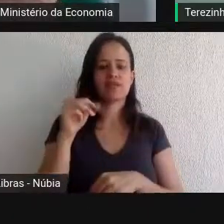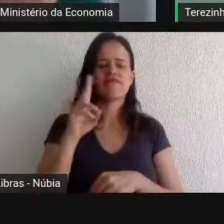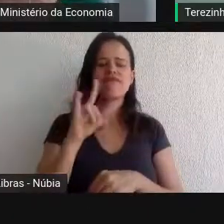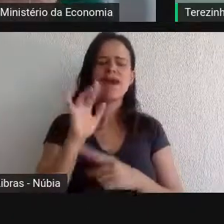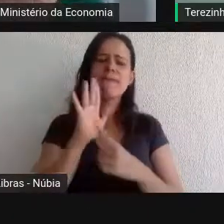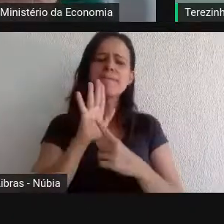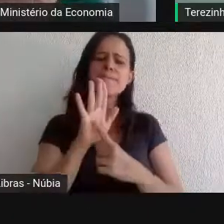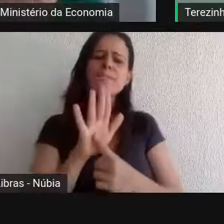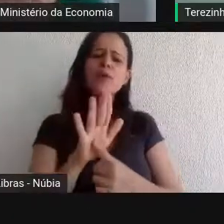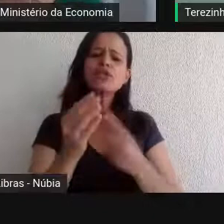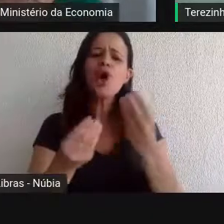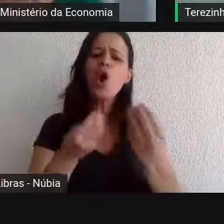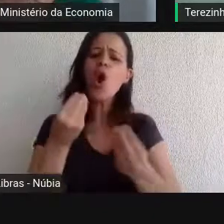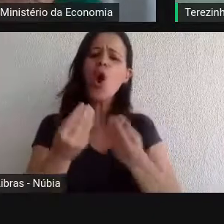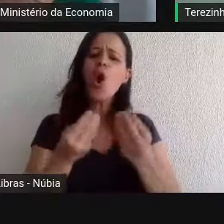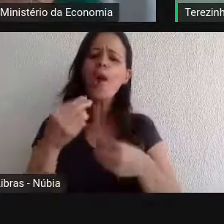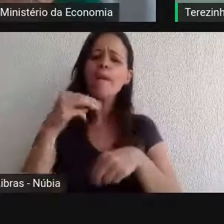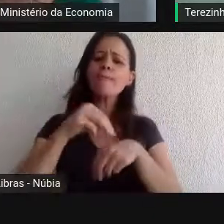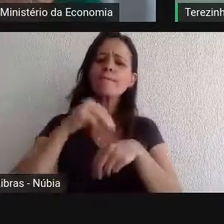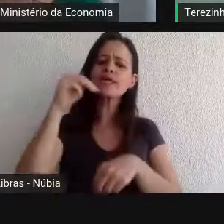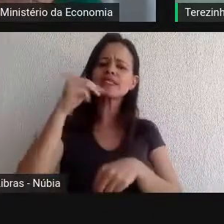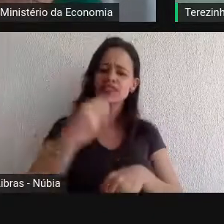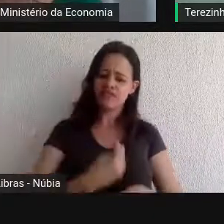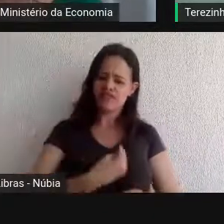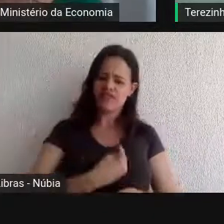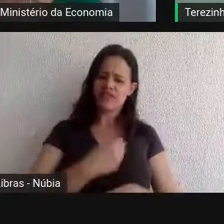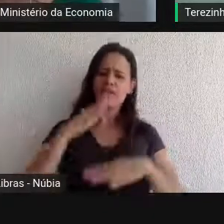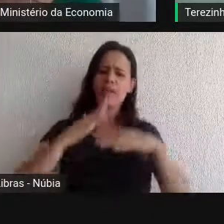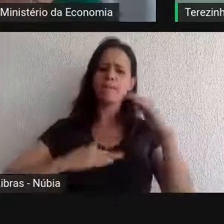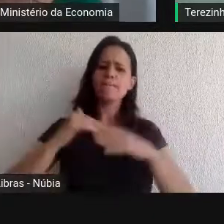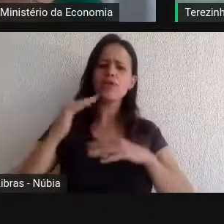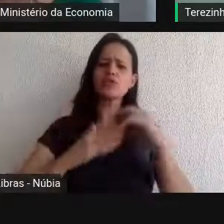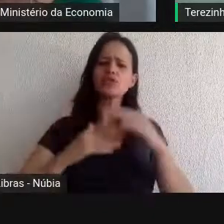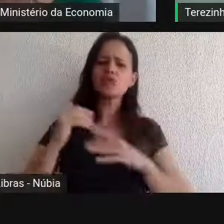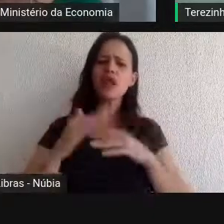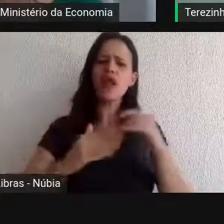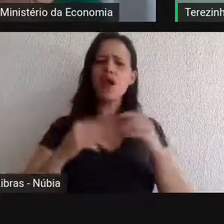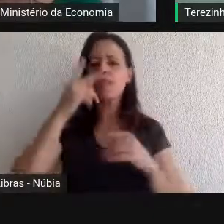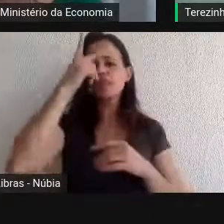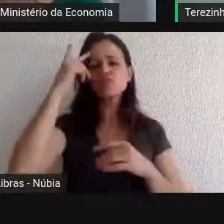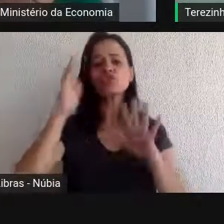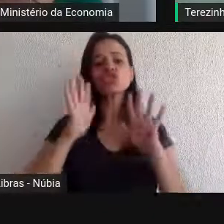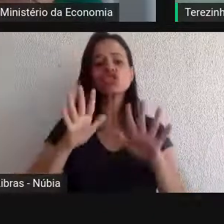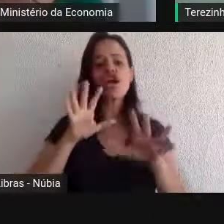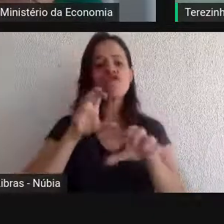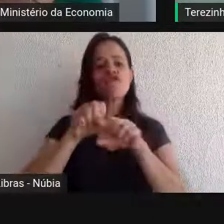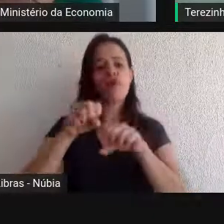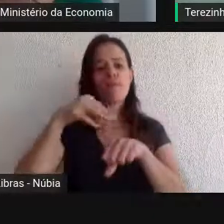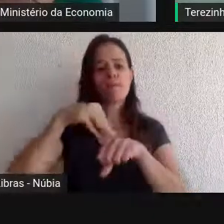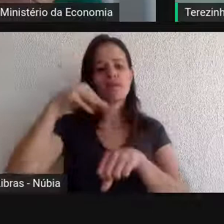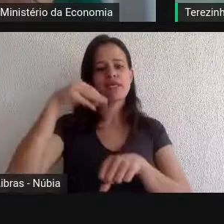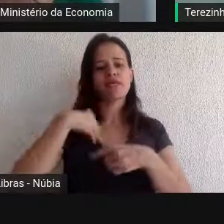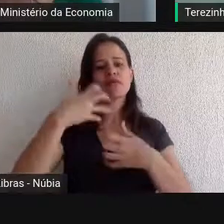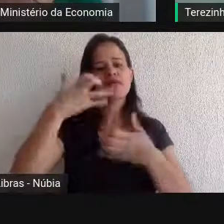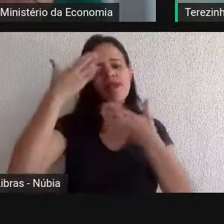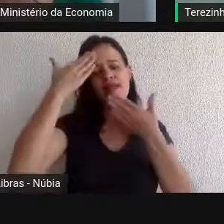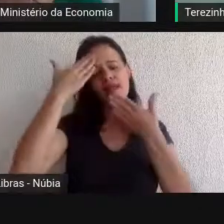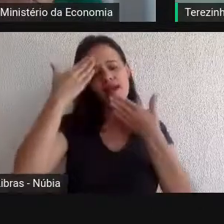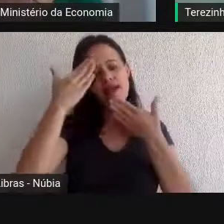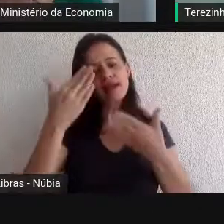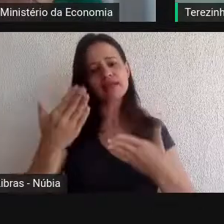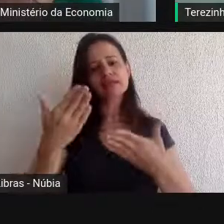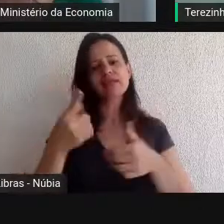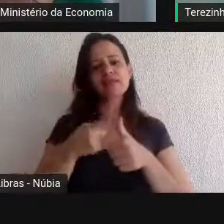o impacto do mestrado na vida profissional desses egressos. Eu gostaria de agradecer primeiro